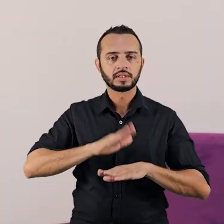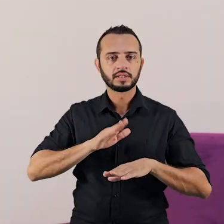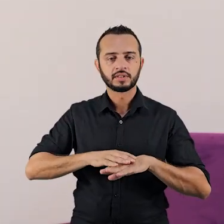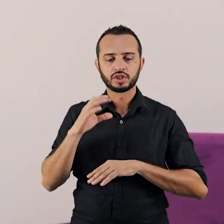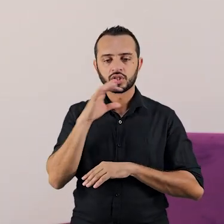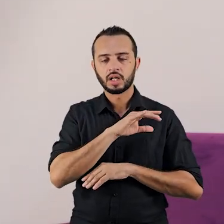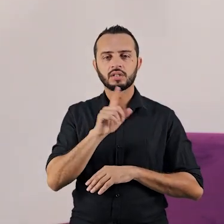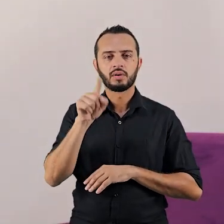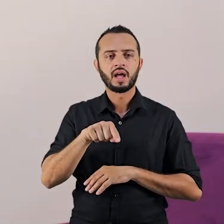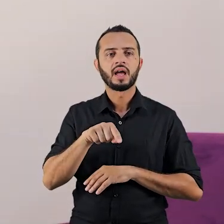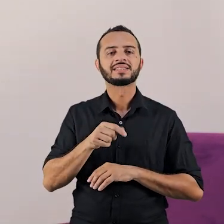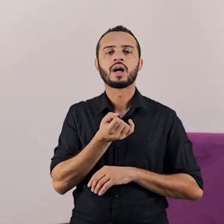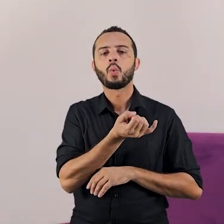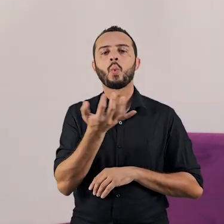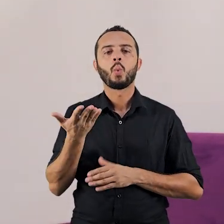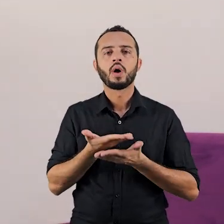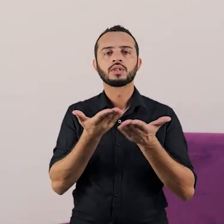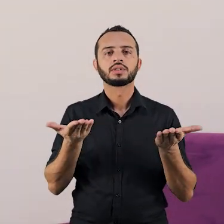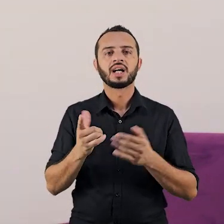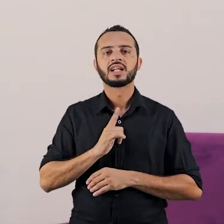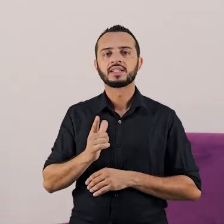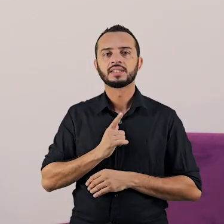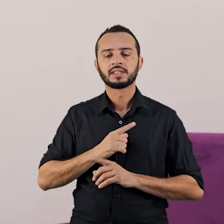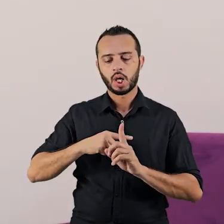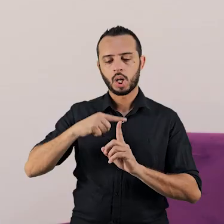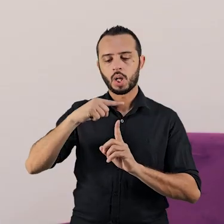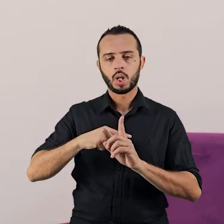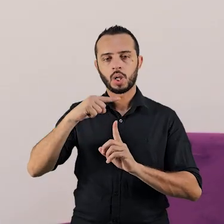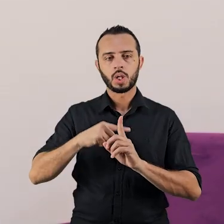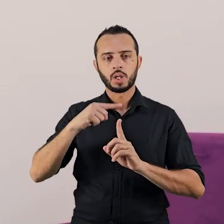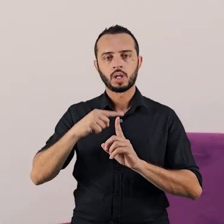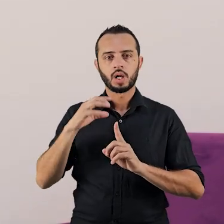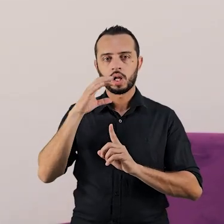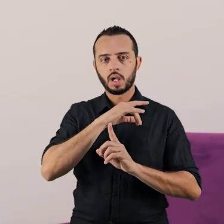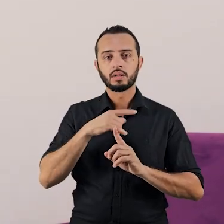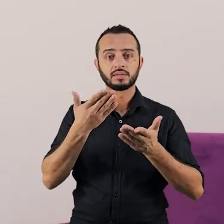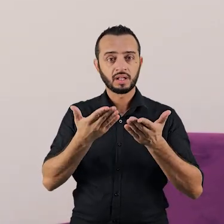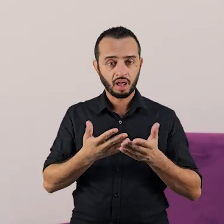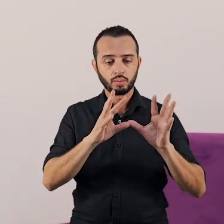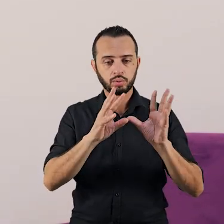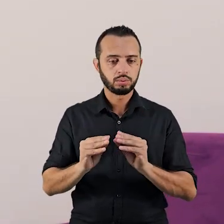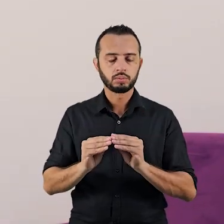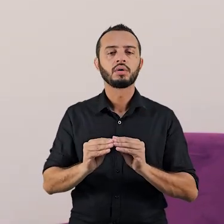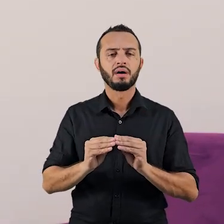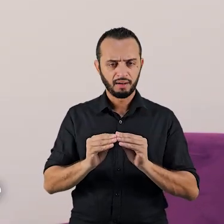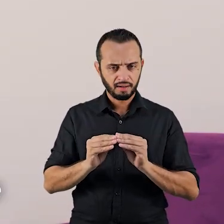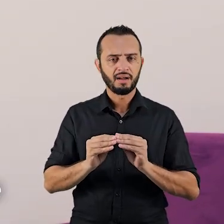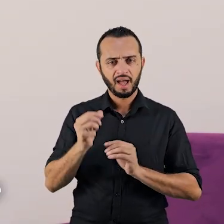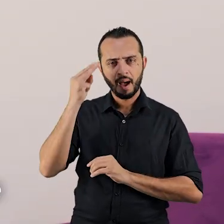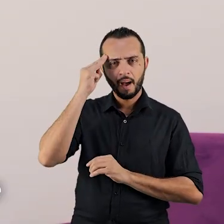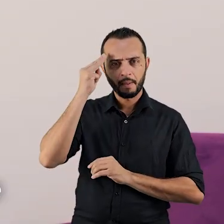de calor, pelo menos essa quantidade, em que T é a temperatura do seu reservatório de calor, ou seja, apagar